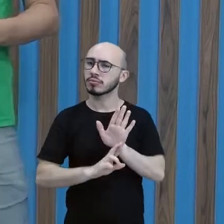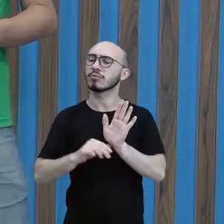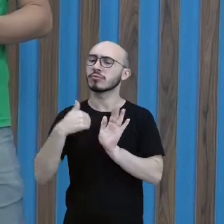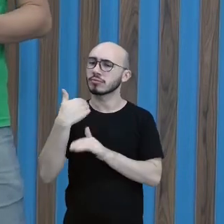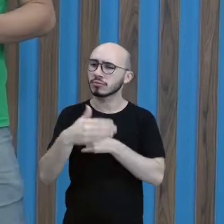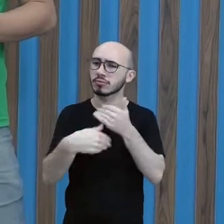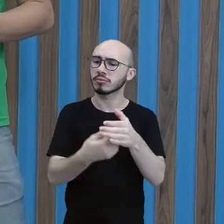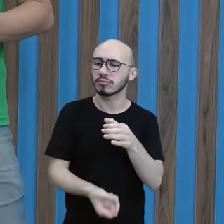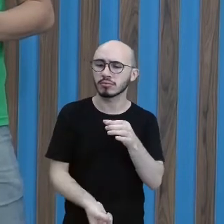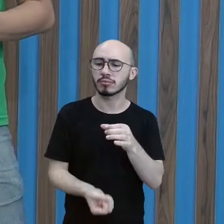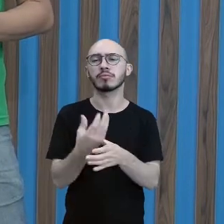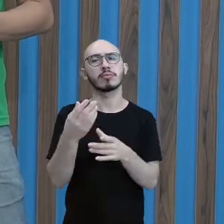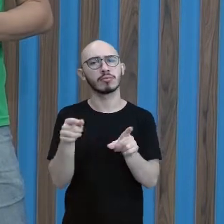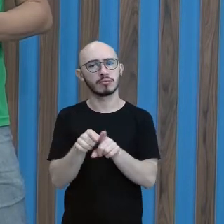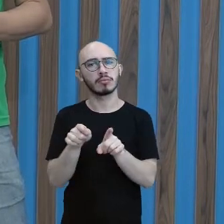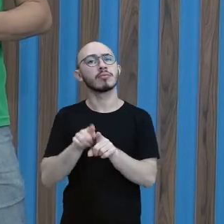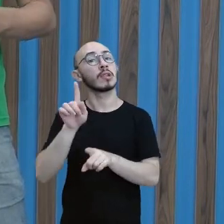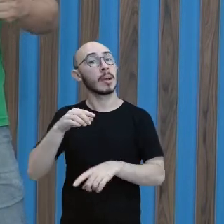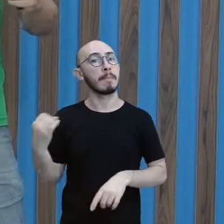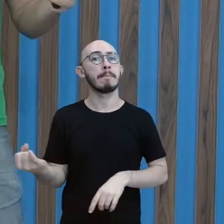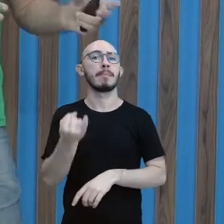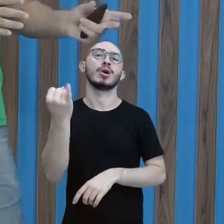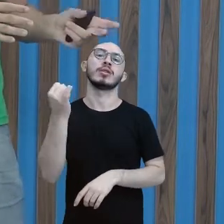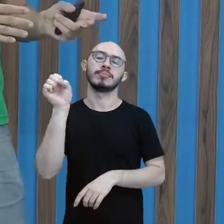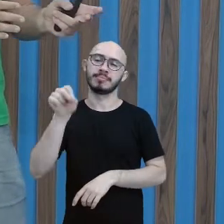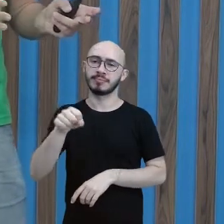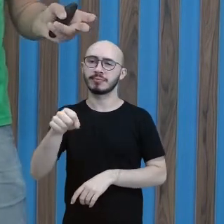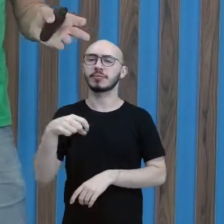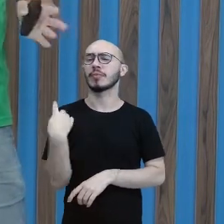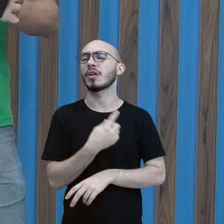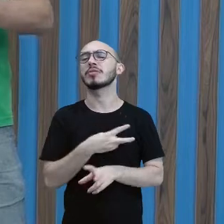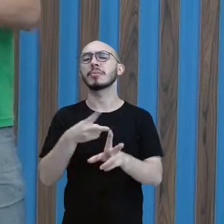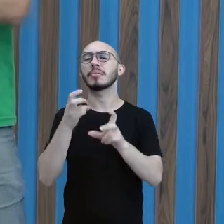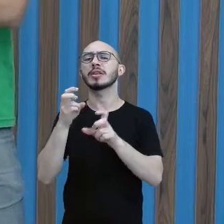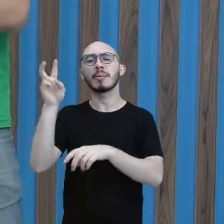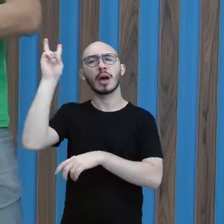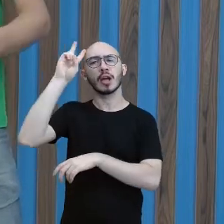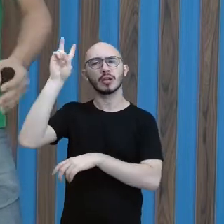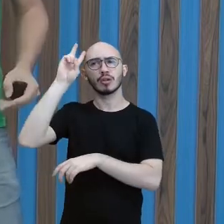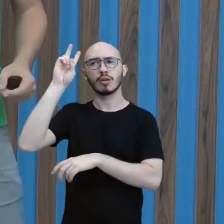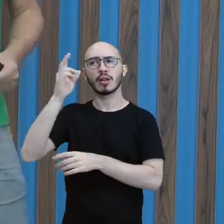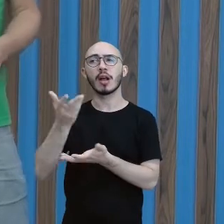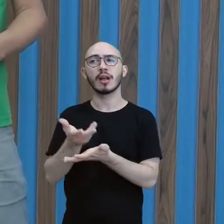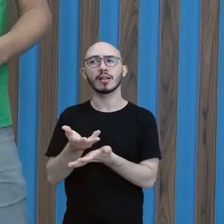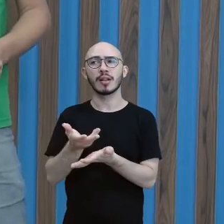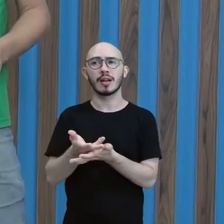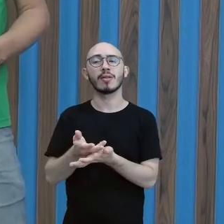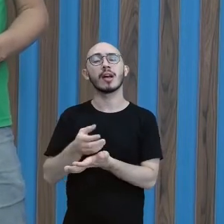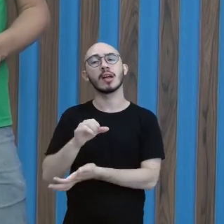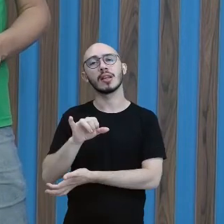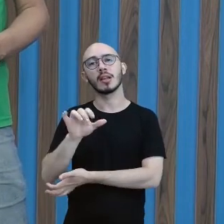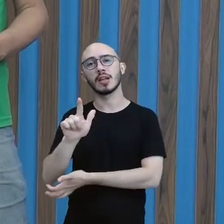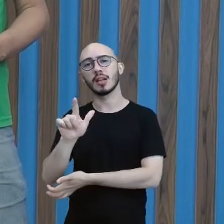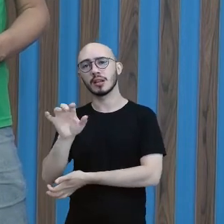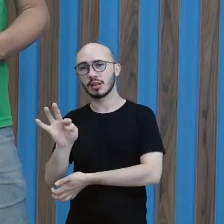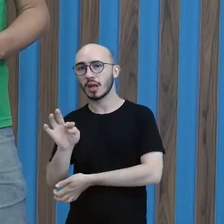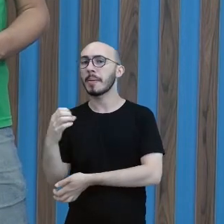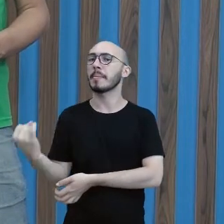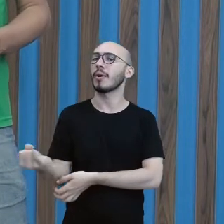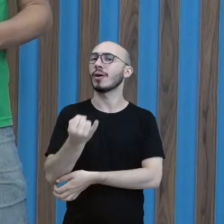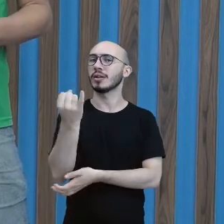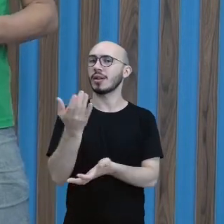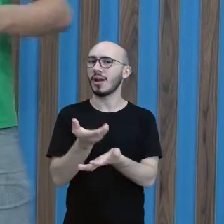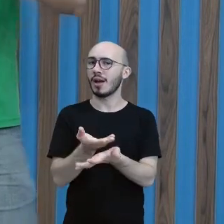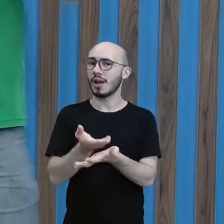construídas, instituídas, tá? Então isso é muito importante. Quando a gente observa essa história que a gente tem visto aqui nas aulas de LT, e que são tão